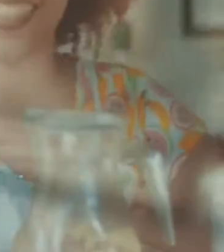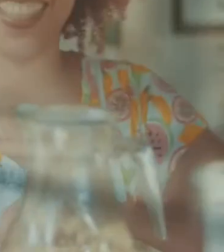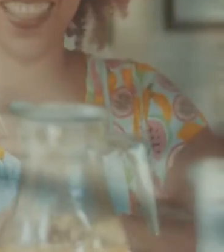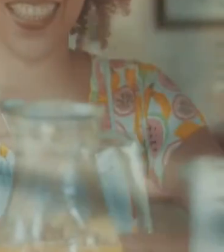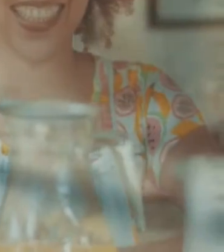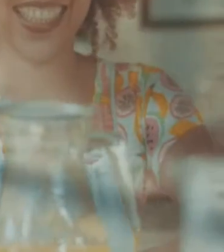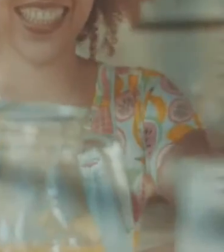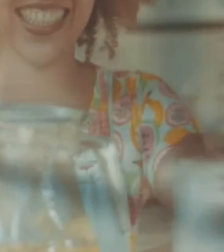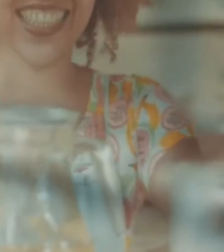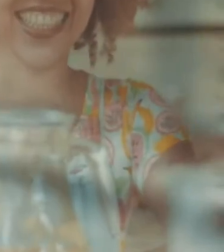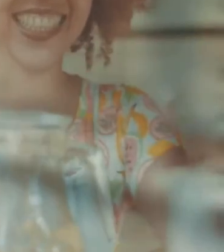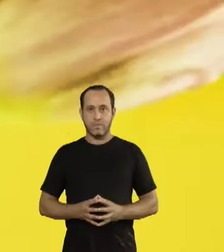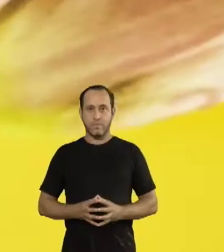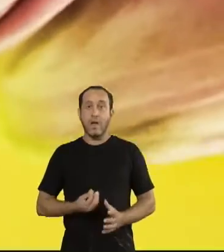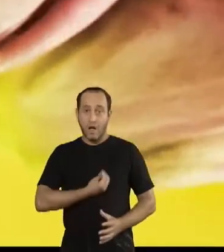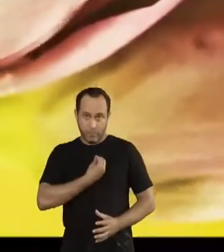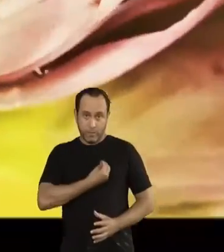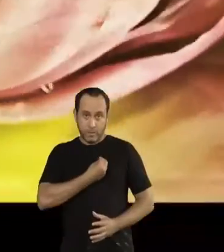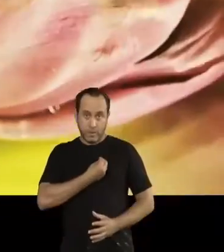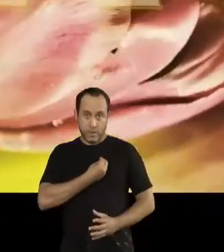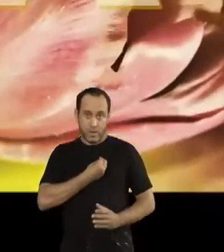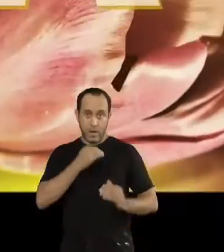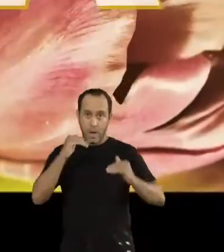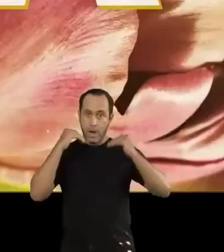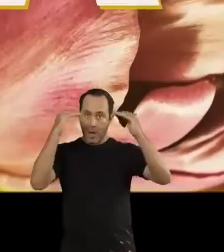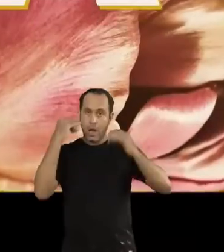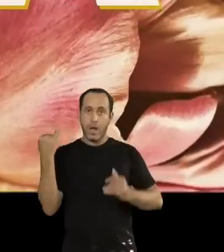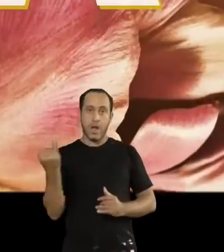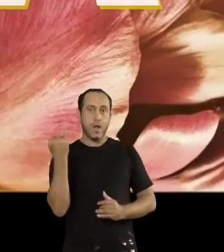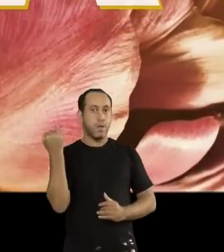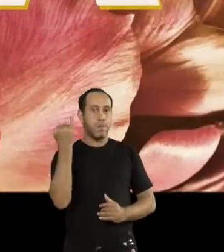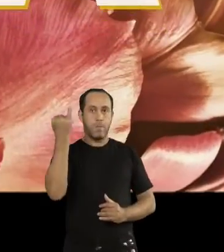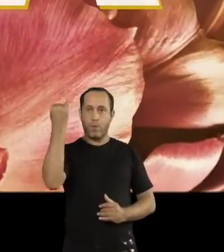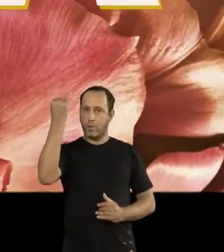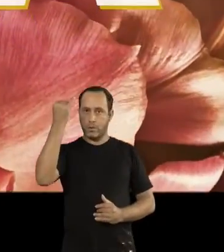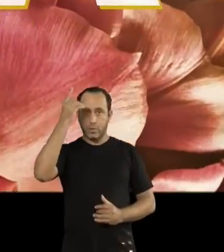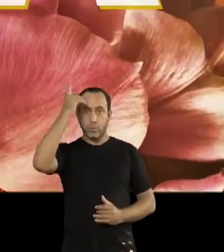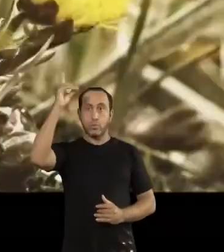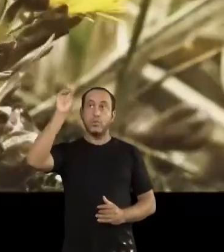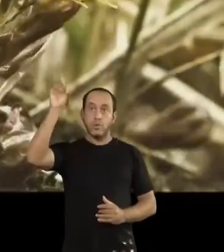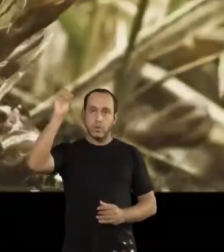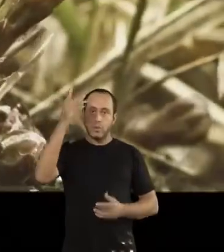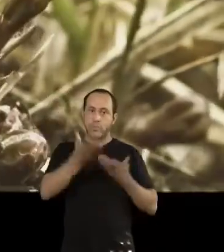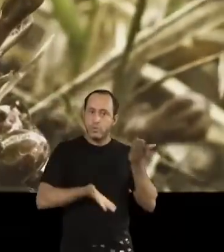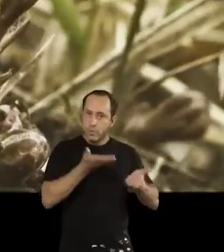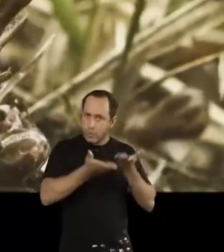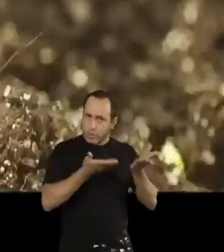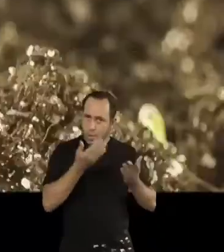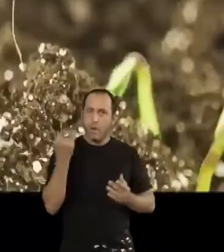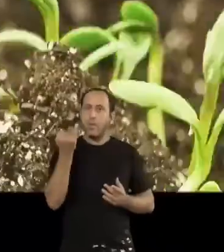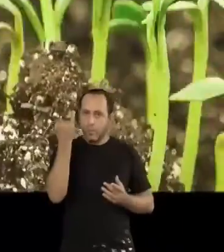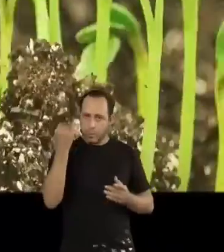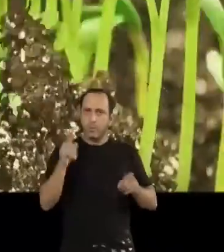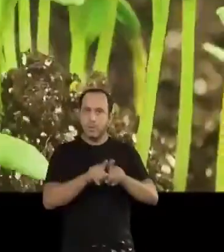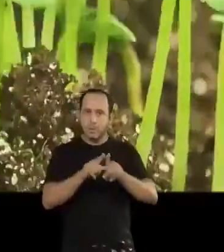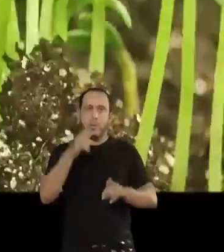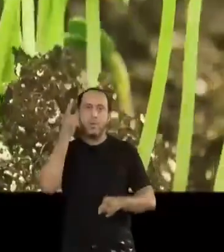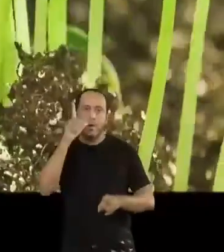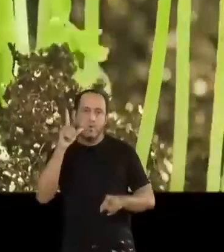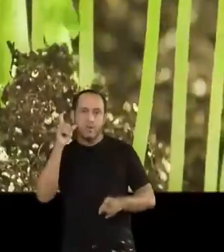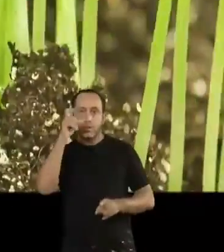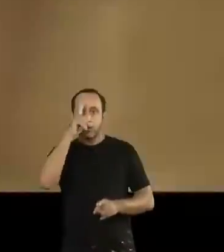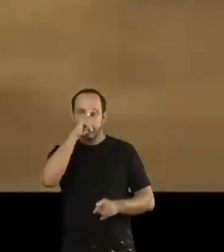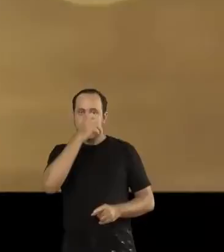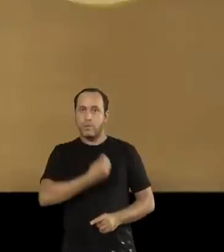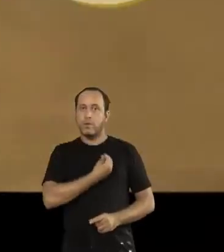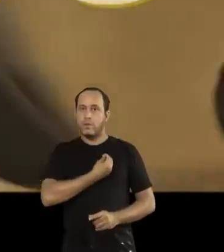a esperança. A vida é uma dádiva inigualável. Saber preservá-la é fundamental para